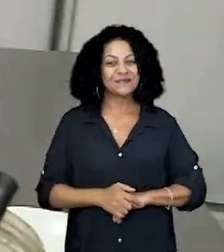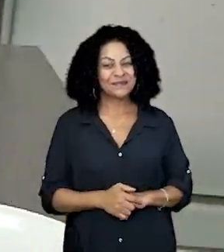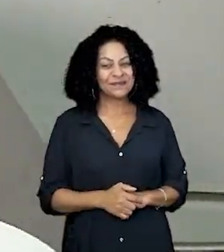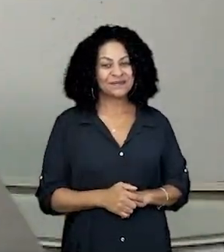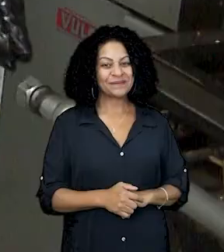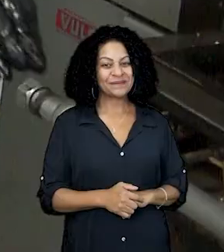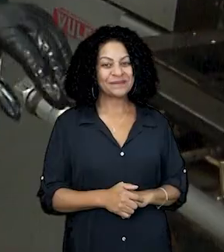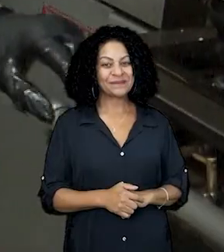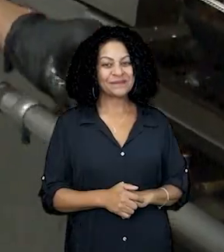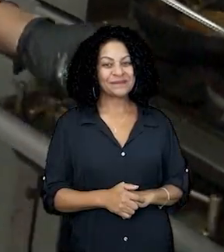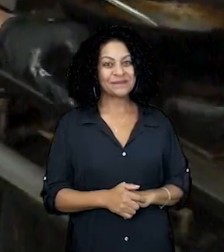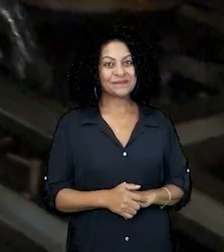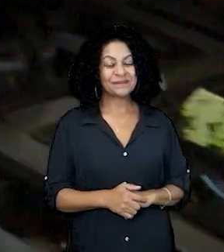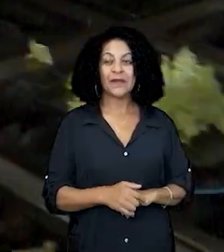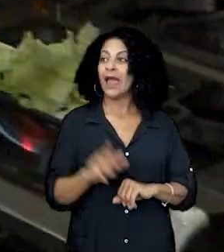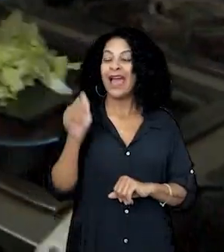vai?